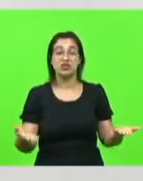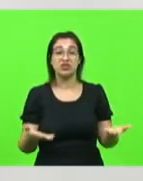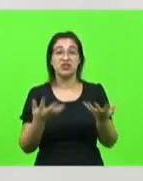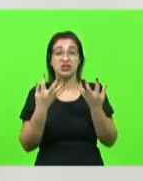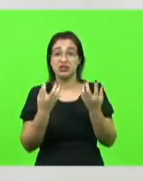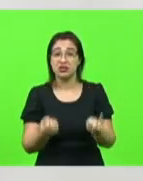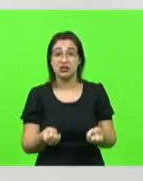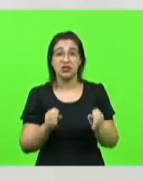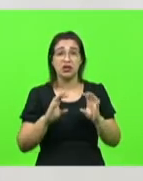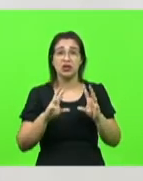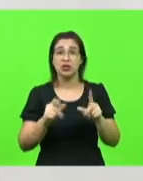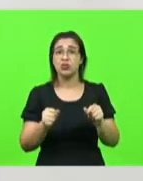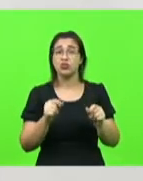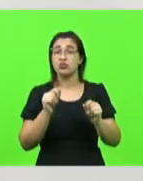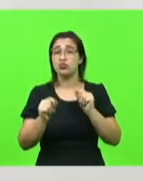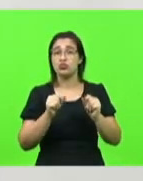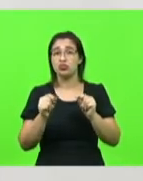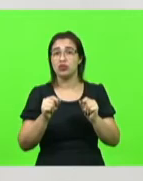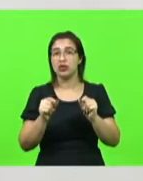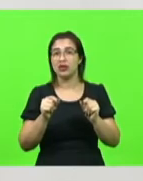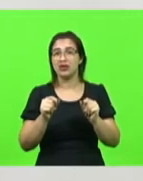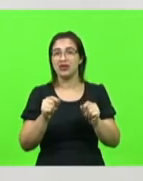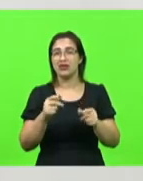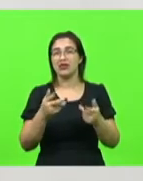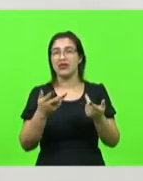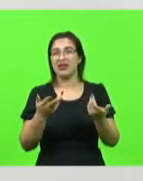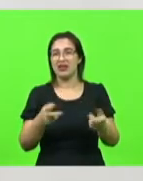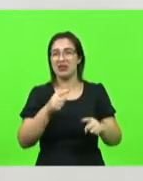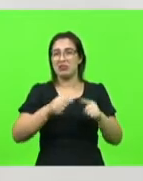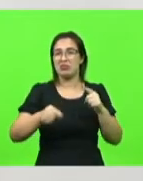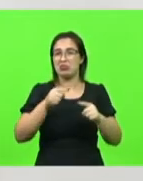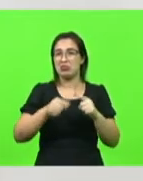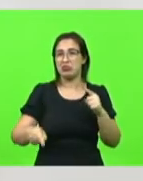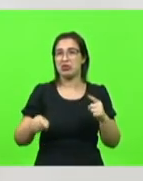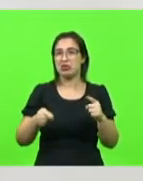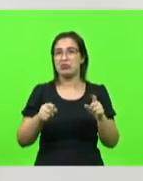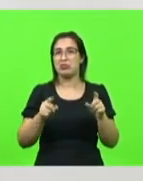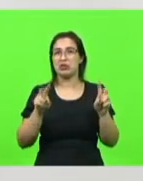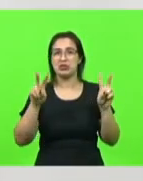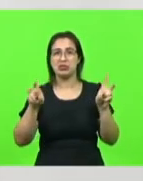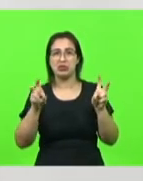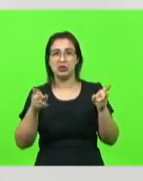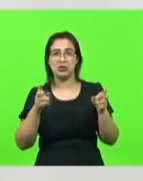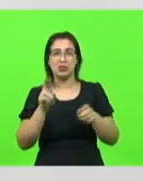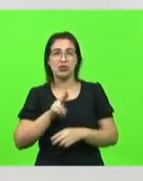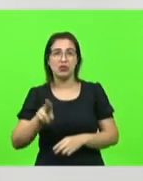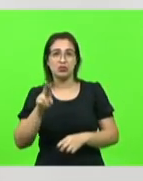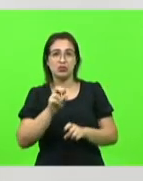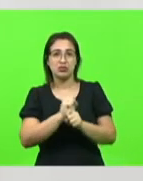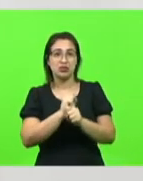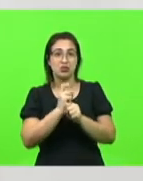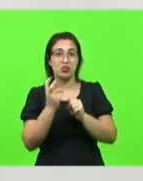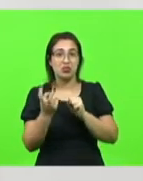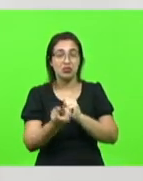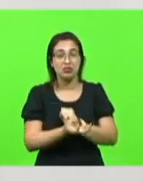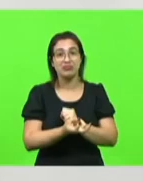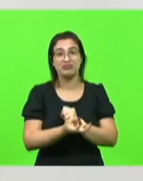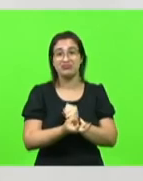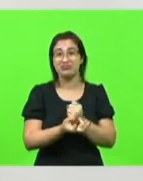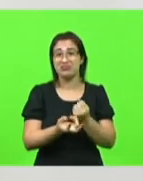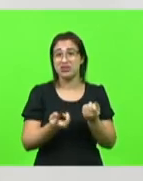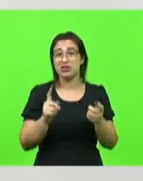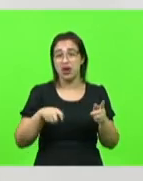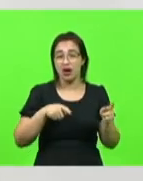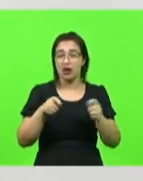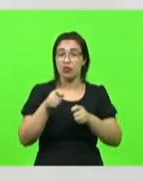Usaram a cortina de fumaça chamada saúde pública, Covid, não é questão de saúde, é mera questão de